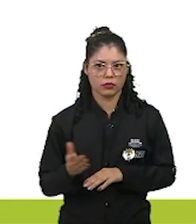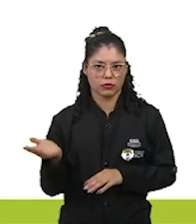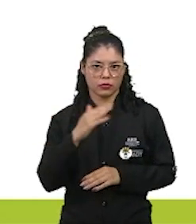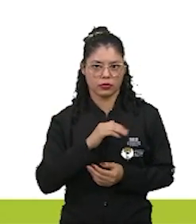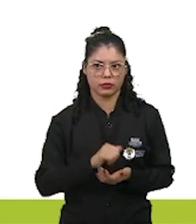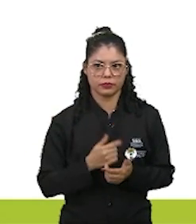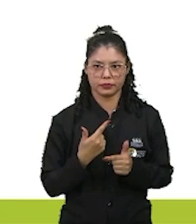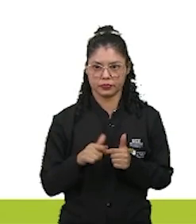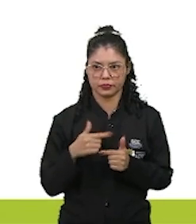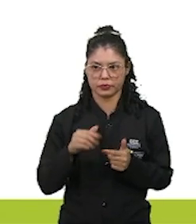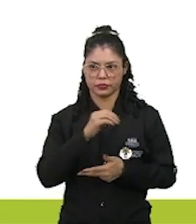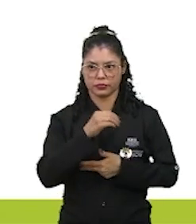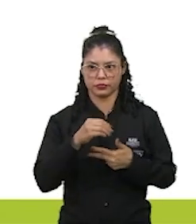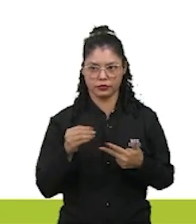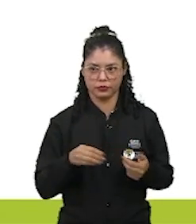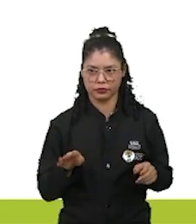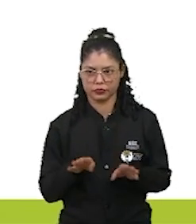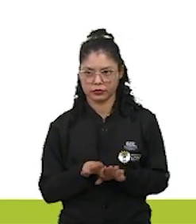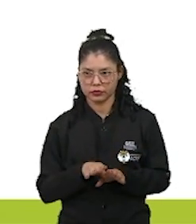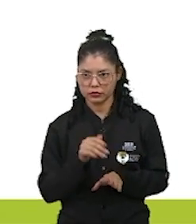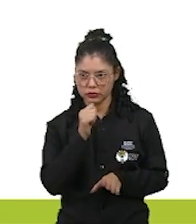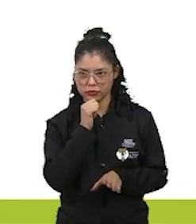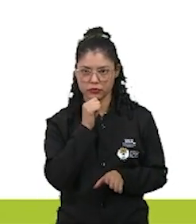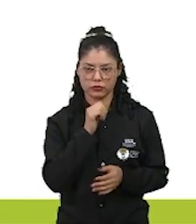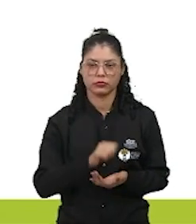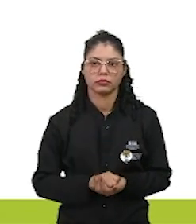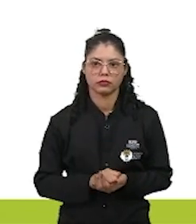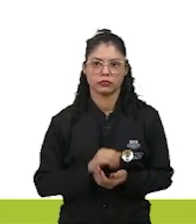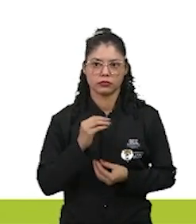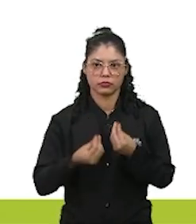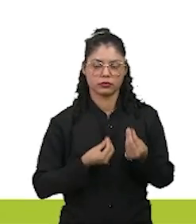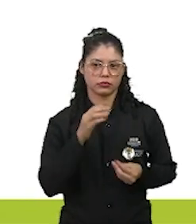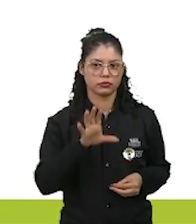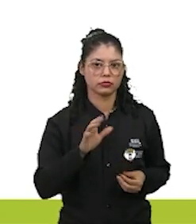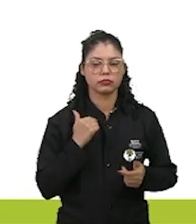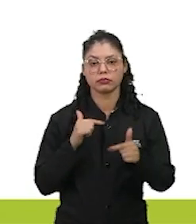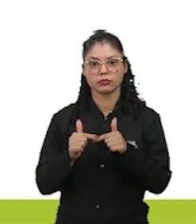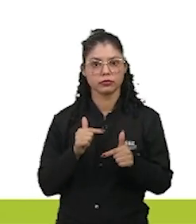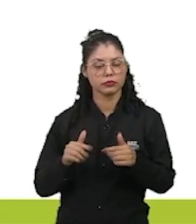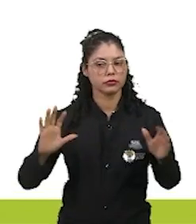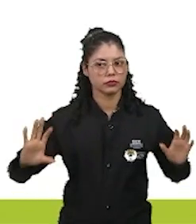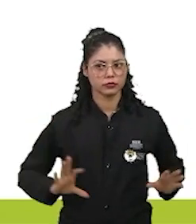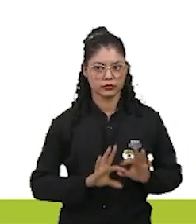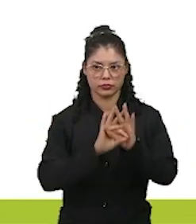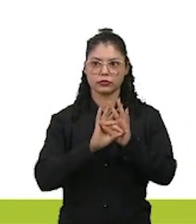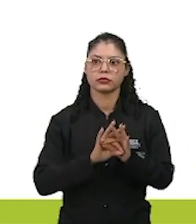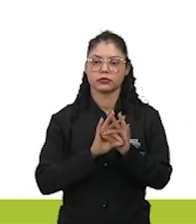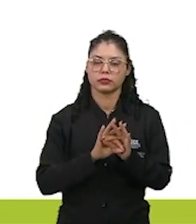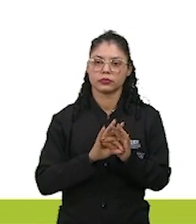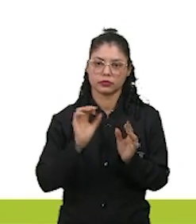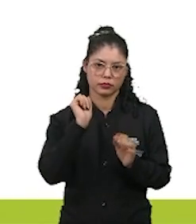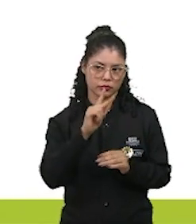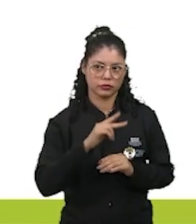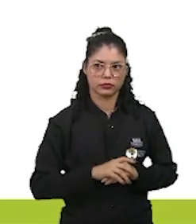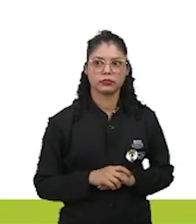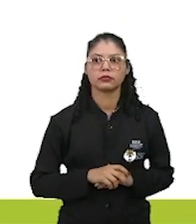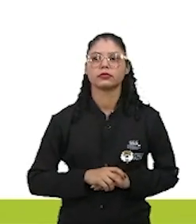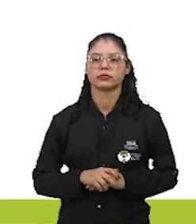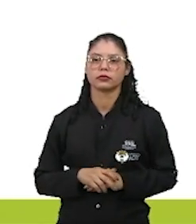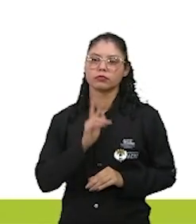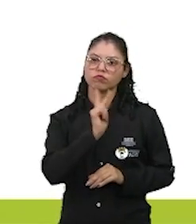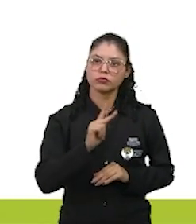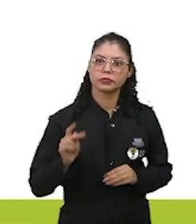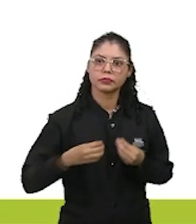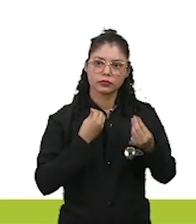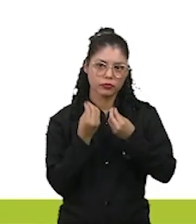Vamos lá, vamos para uma função decrescente. Olha, as mesmas coisas, o N eu estou chamando de B, ou B eu estou chamando de N, tá vendo? E o coeficiente angular em A é o